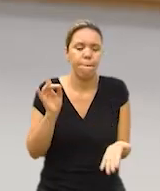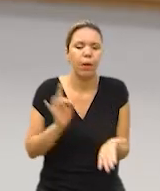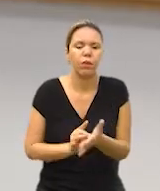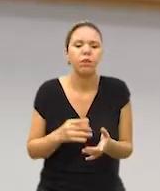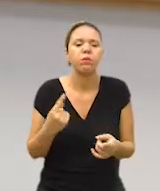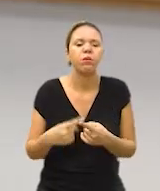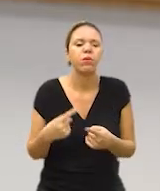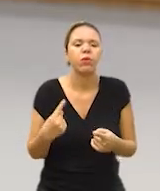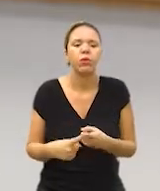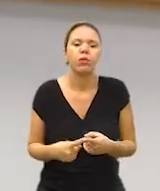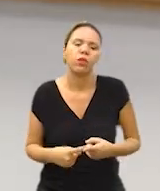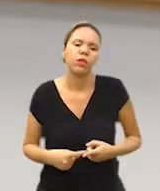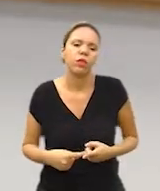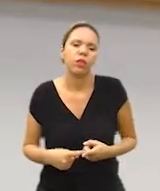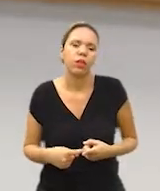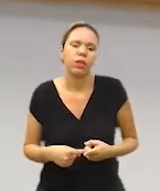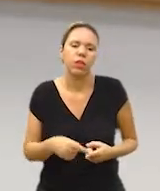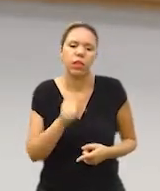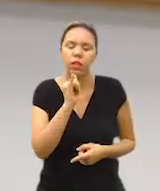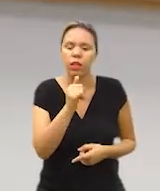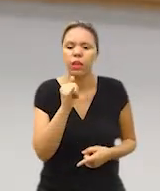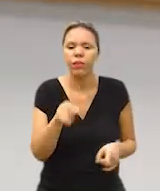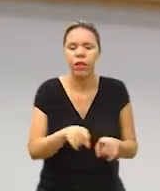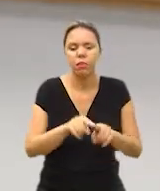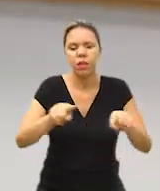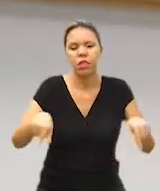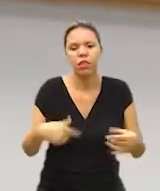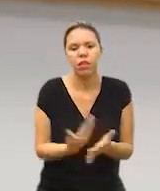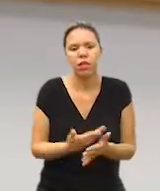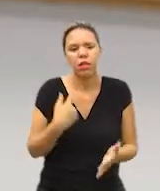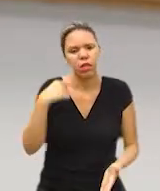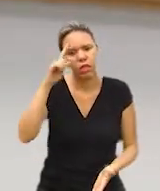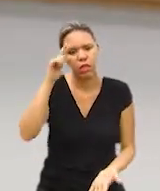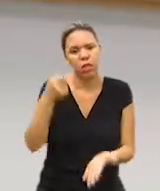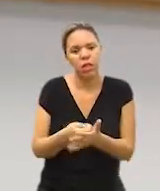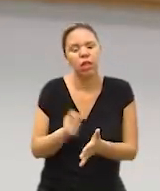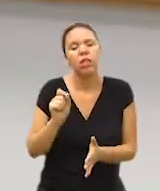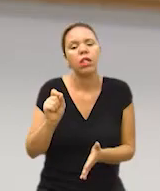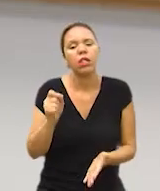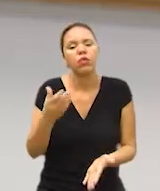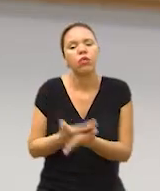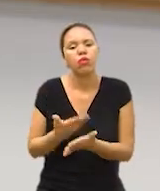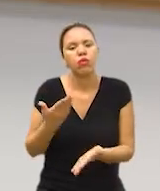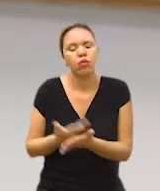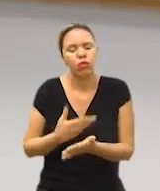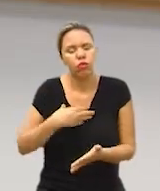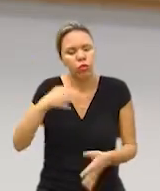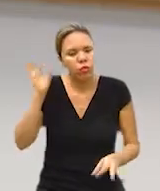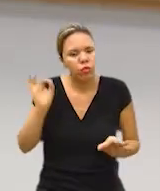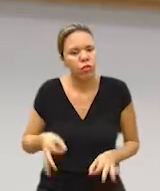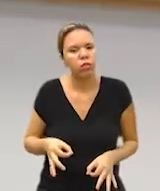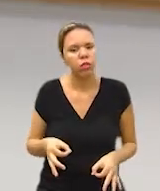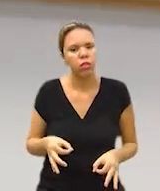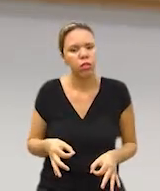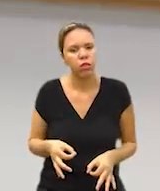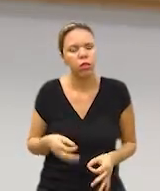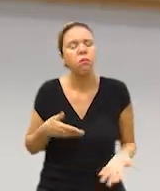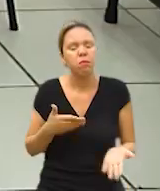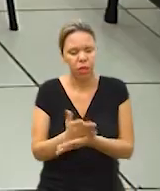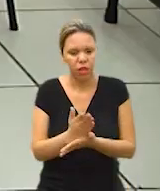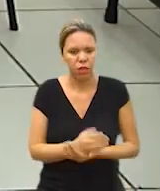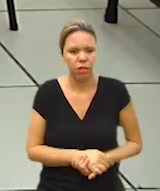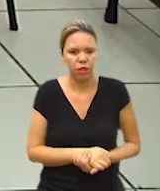quê? Porque eu até falo, assim, em sala de aula, eu garanto que quem estuda da forma correta,